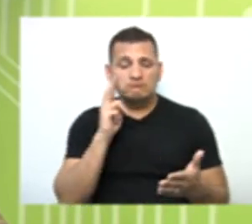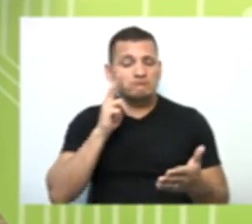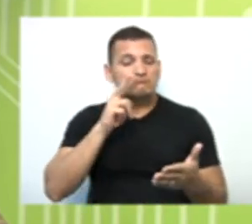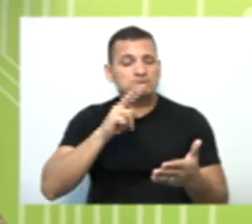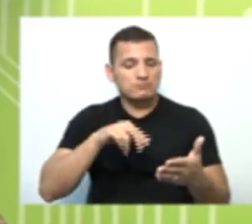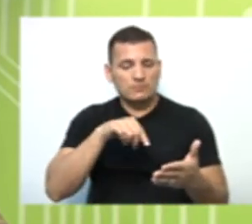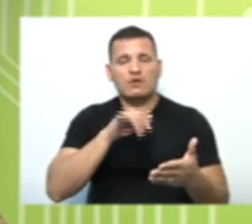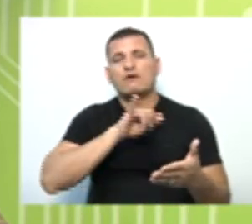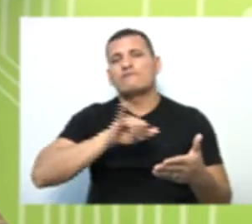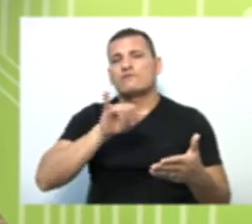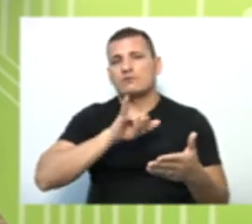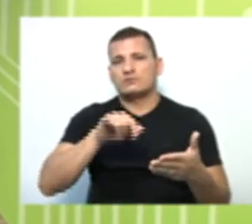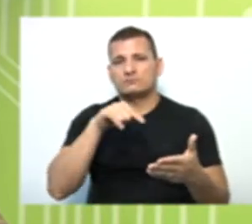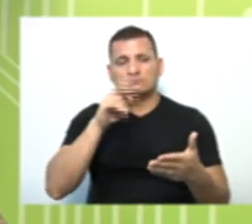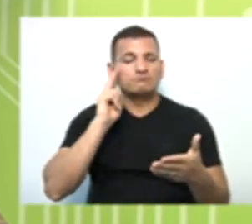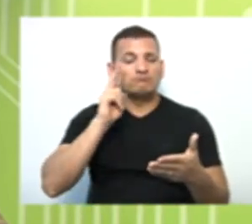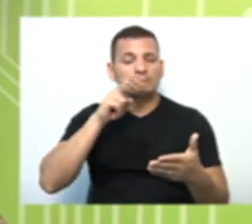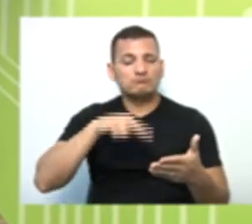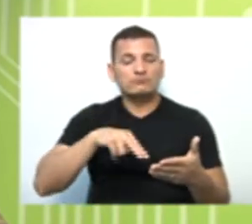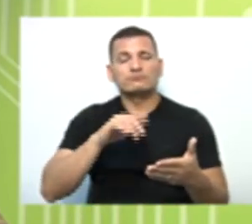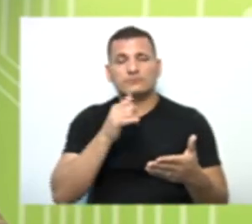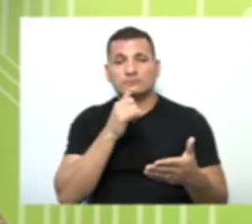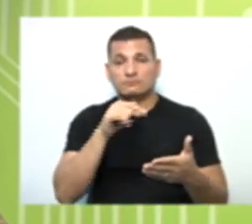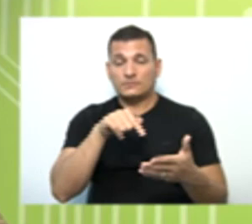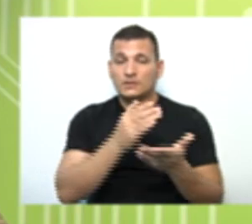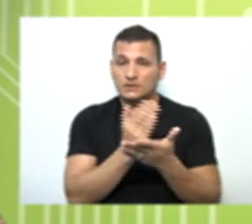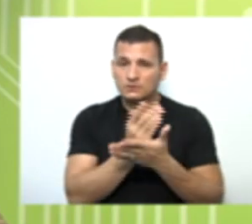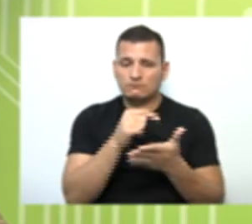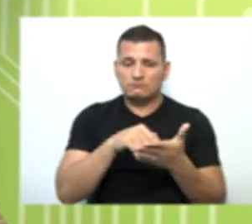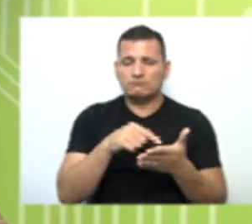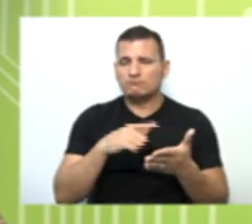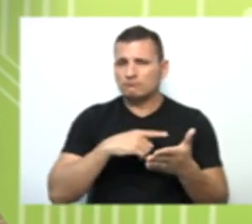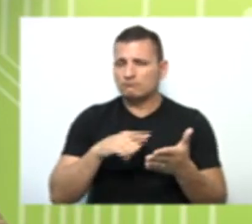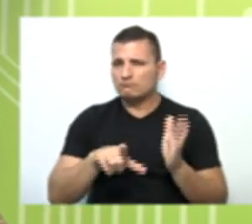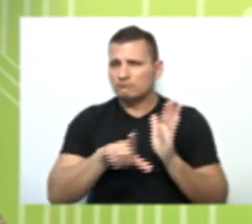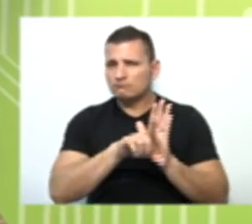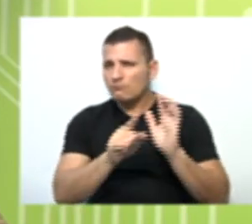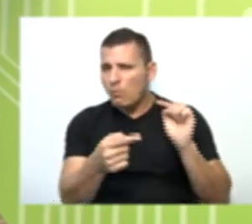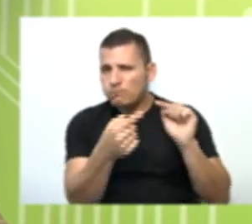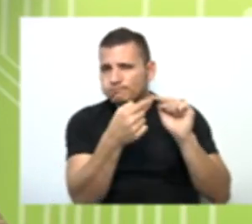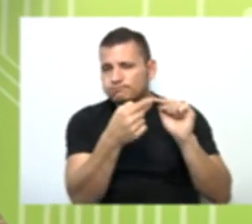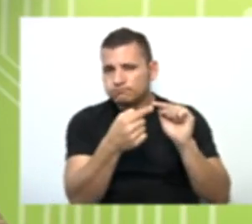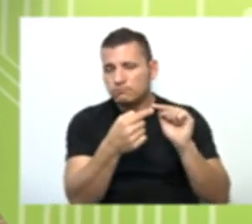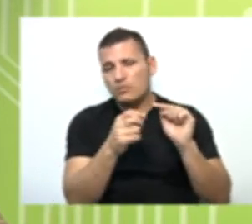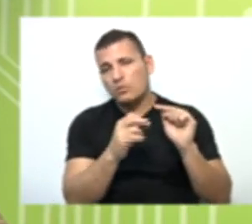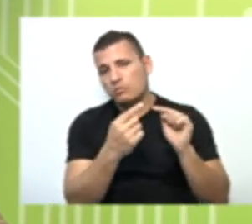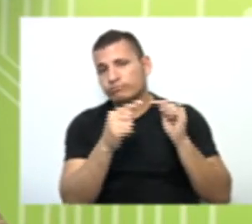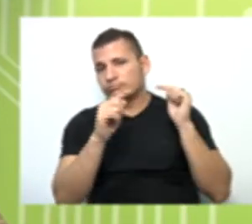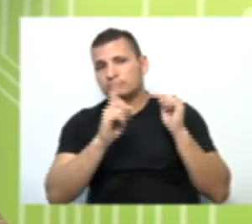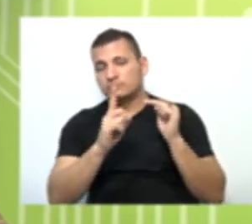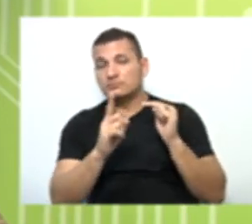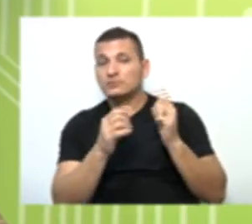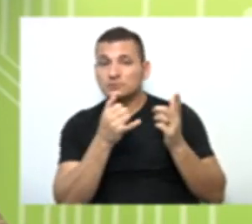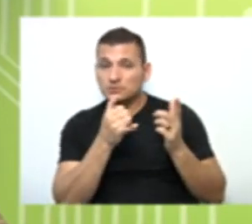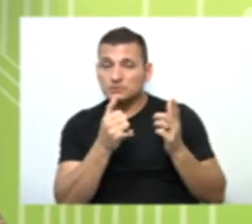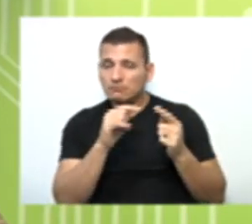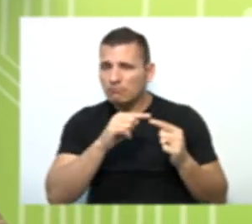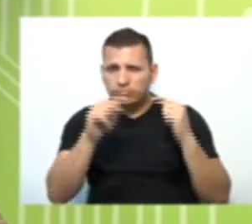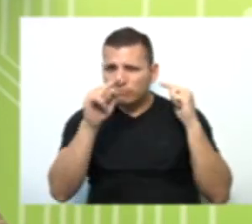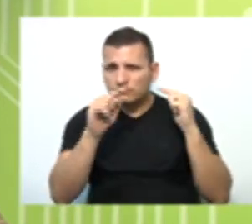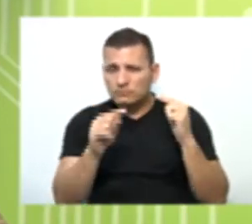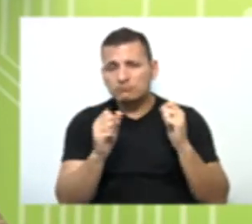as informações e se os livros foram elaborados conforme manda a legislação. Senão, o que pode acontecer?